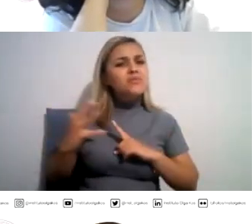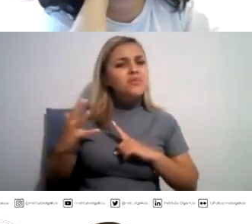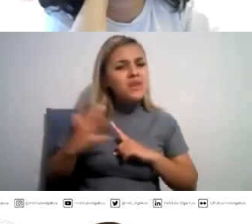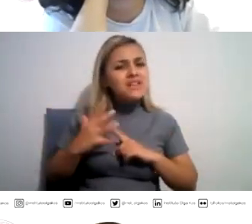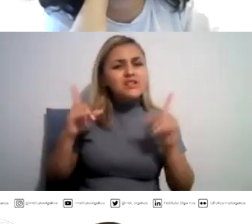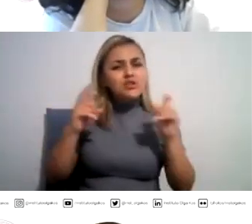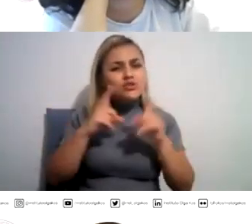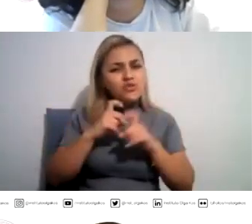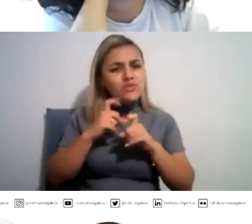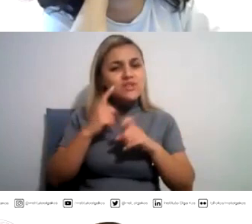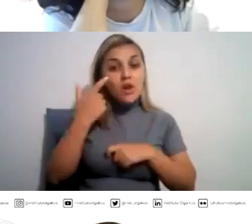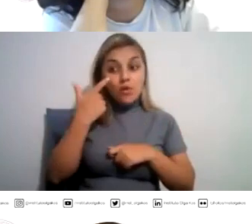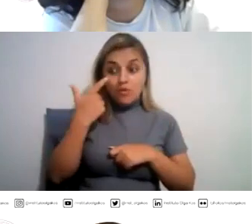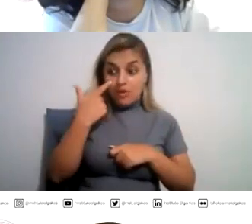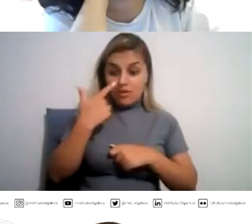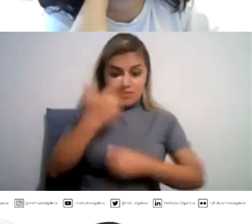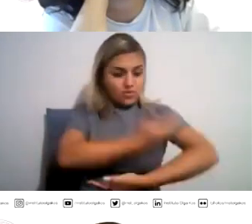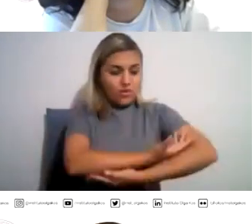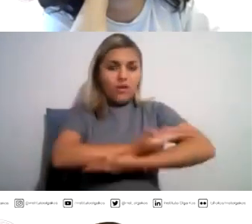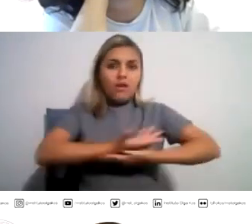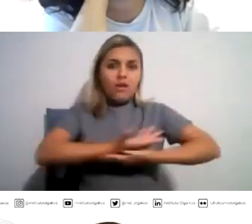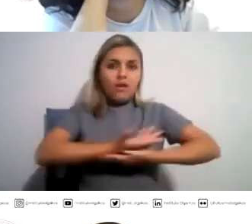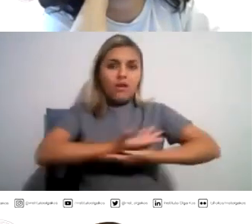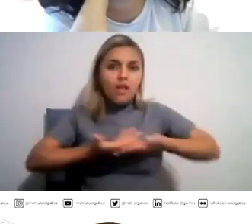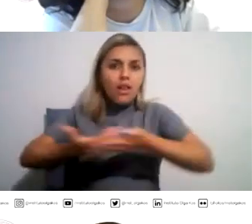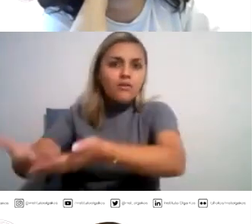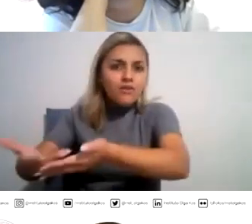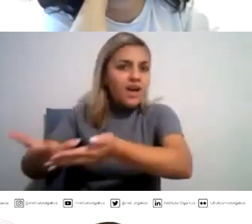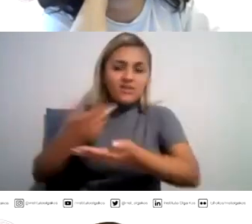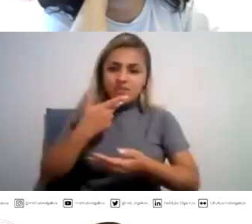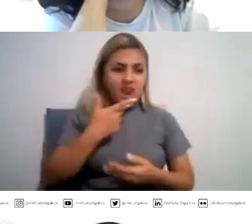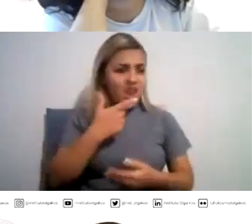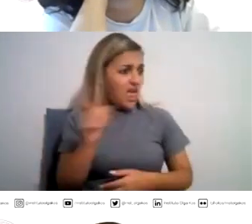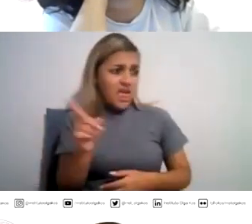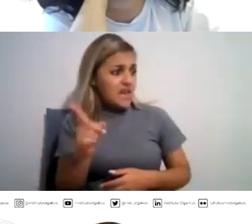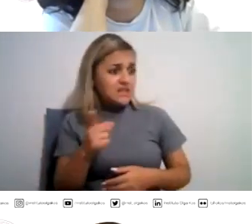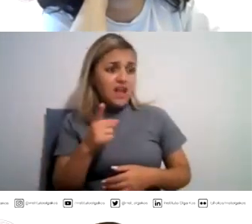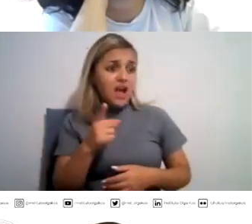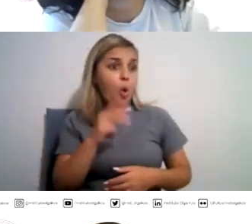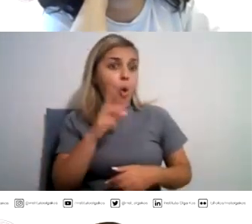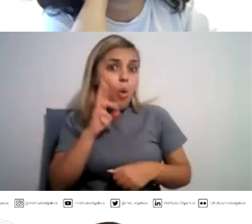tirando ele dos meus braços, falando, não, ele não pode ficar com você, ele está roxo, ele não sei o quê. Quer dizer,